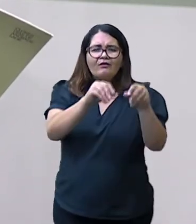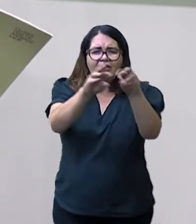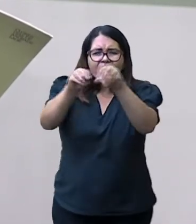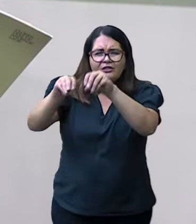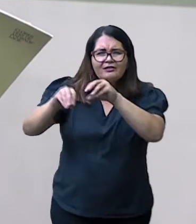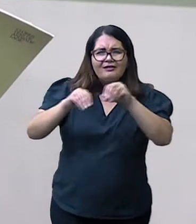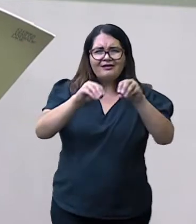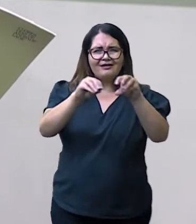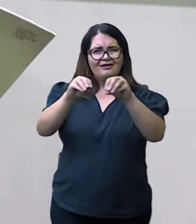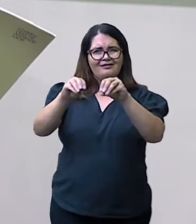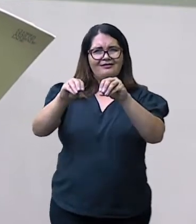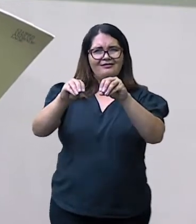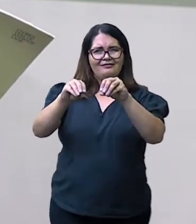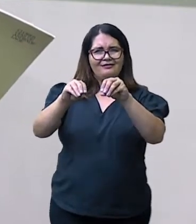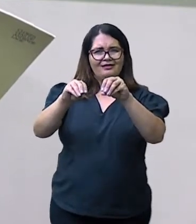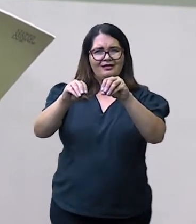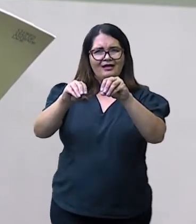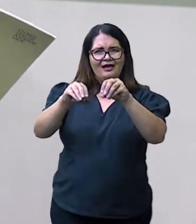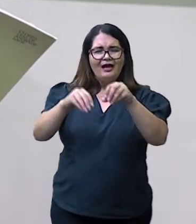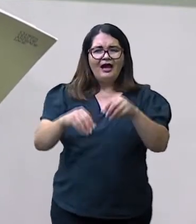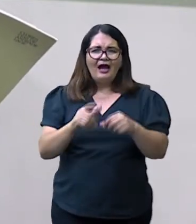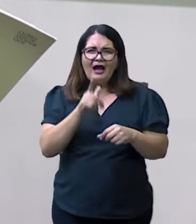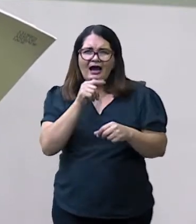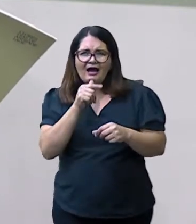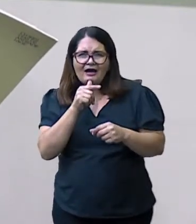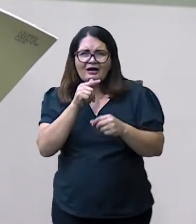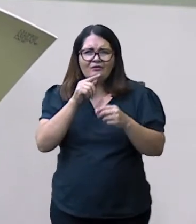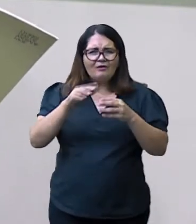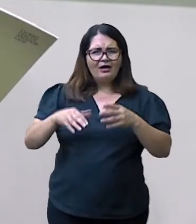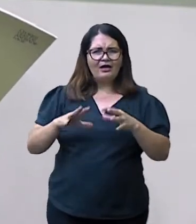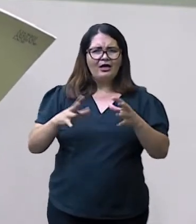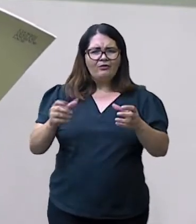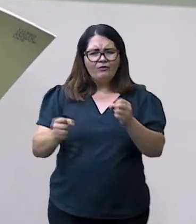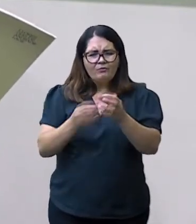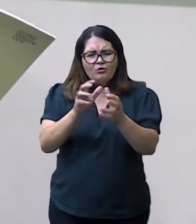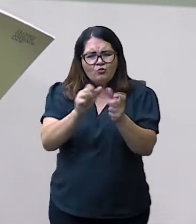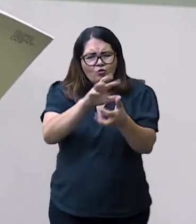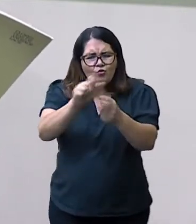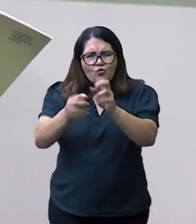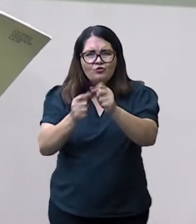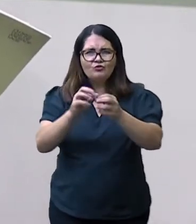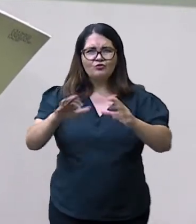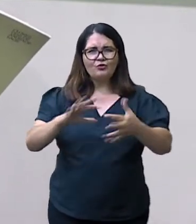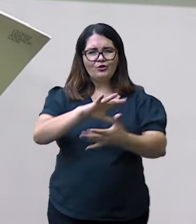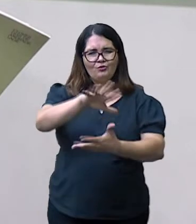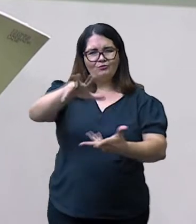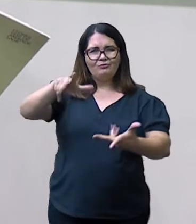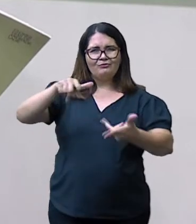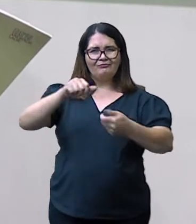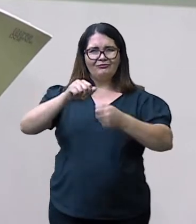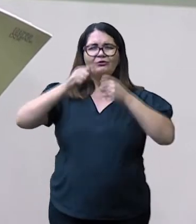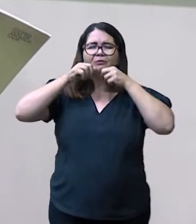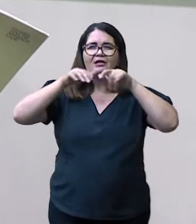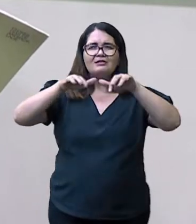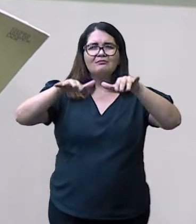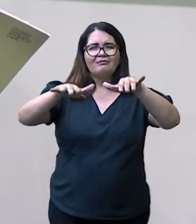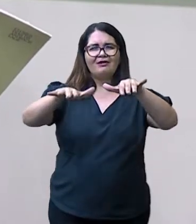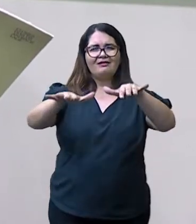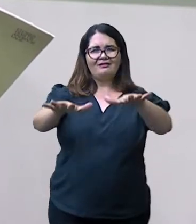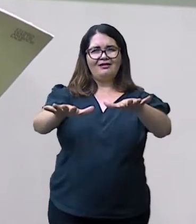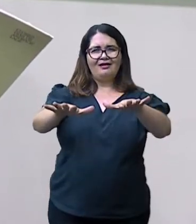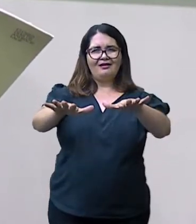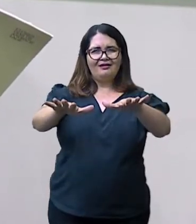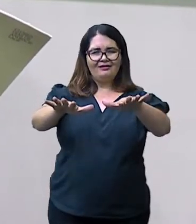água uma canção. Depois, moldar de vento a flauta que há de espalhar essa canção. Por